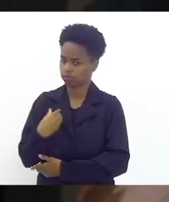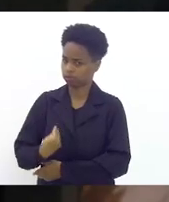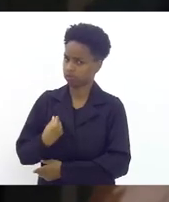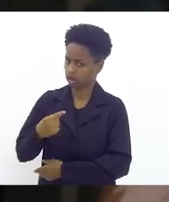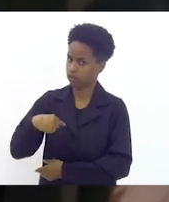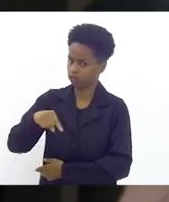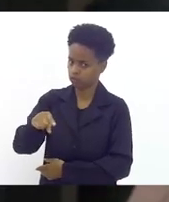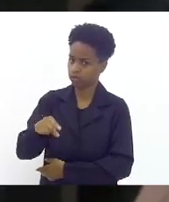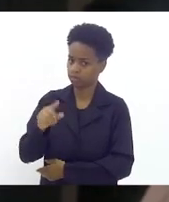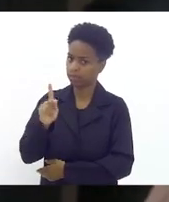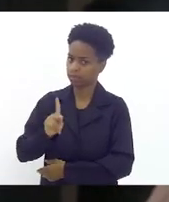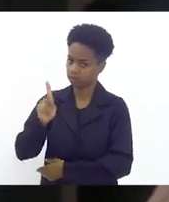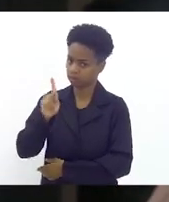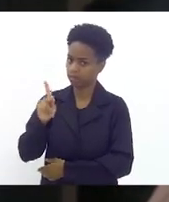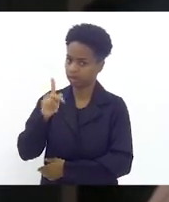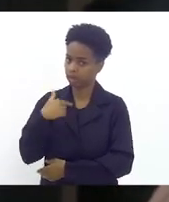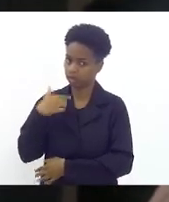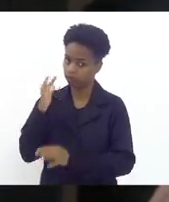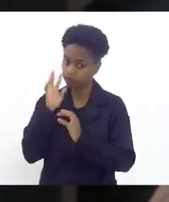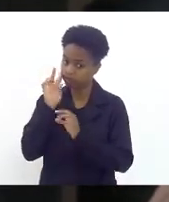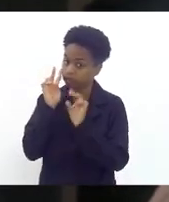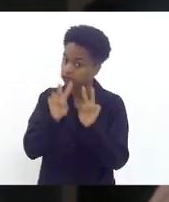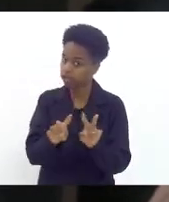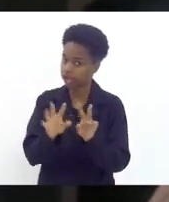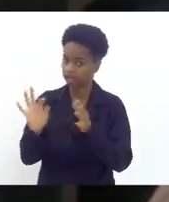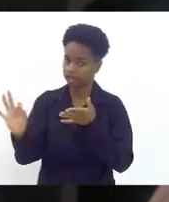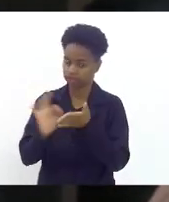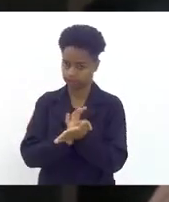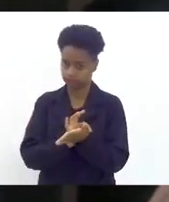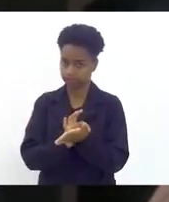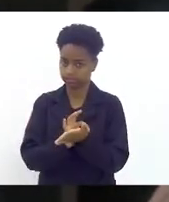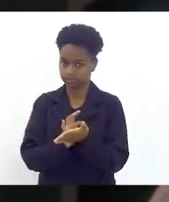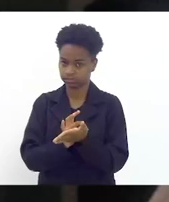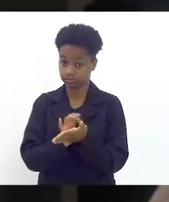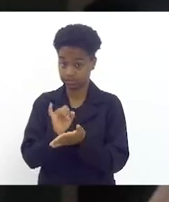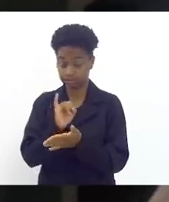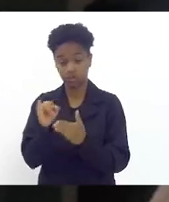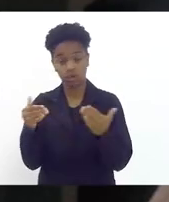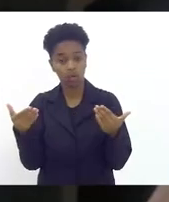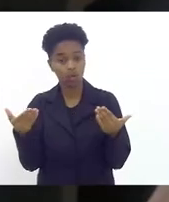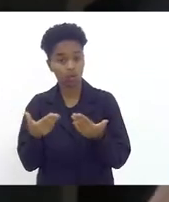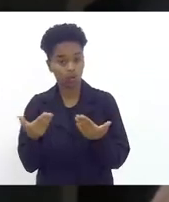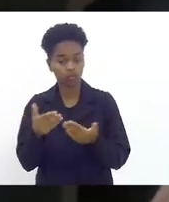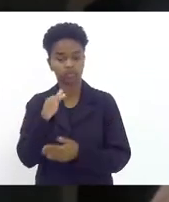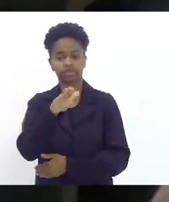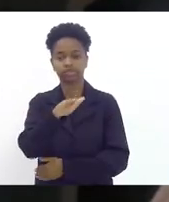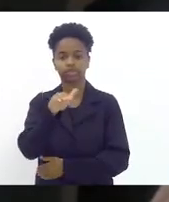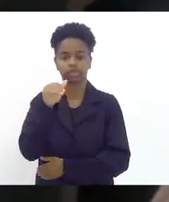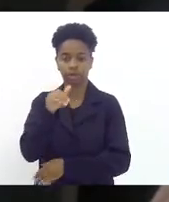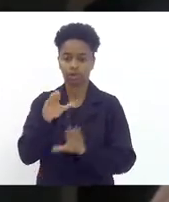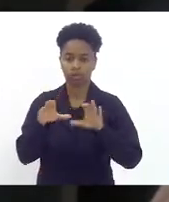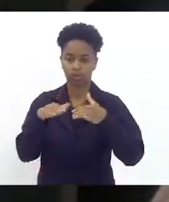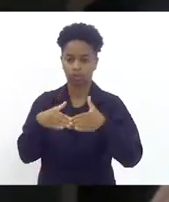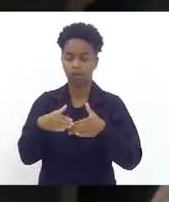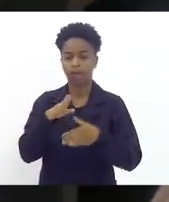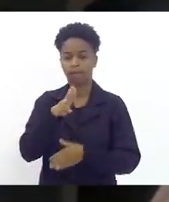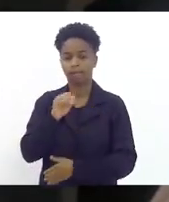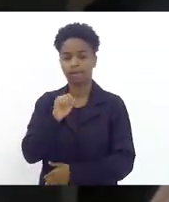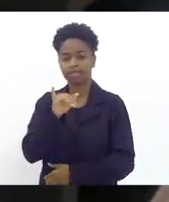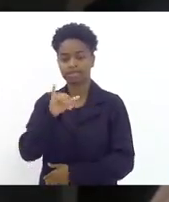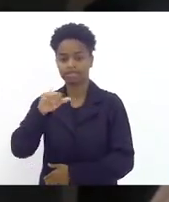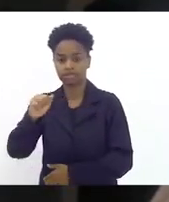Petrobras quando tá aqui da Petrobras foi assinado se hoje a gente chamar o comitê de bacia do Guandu tem